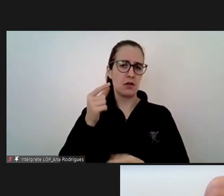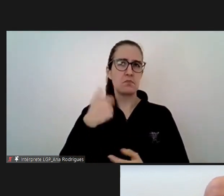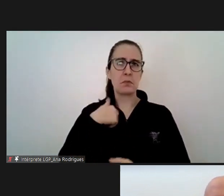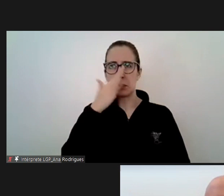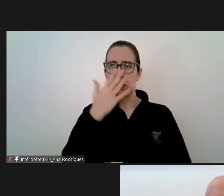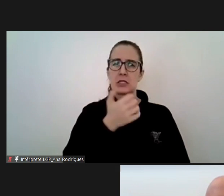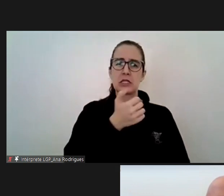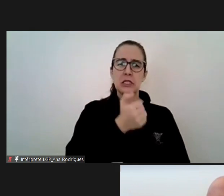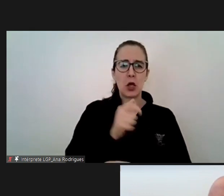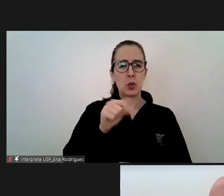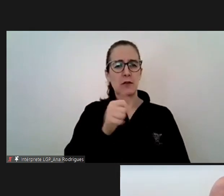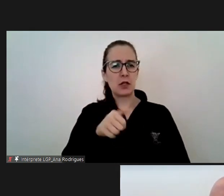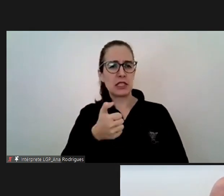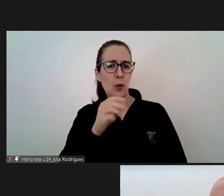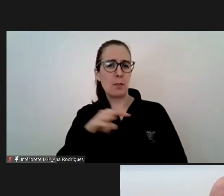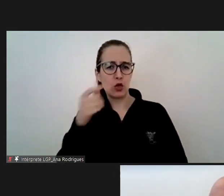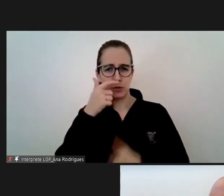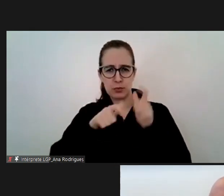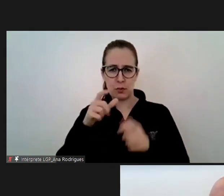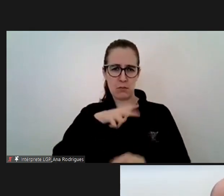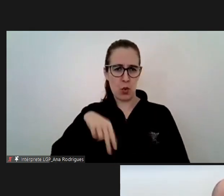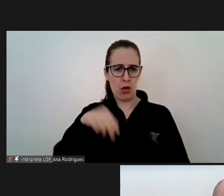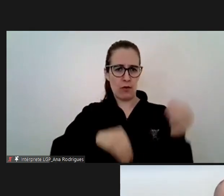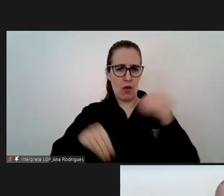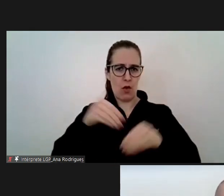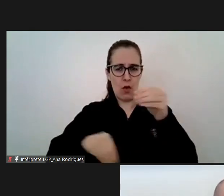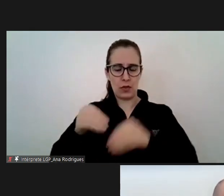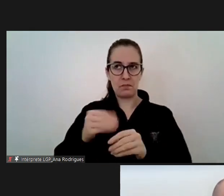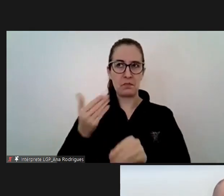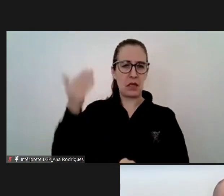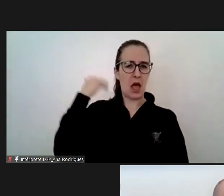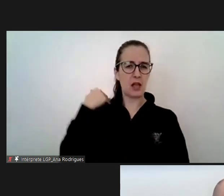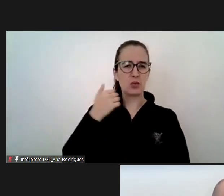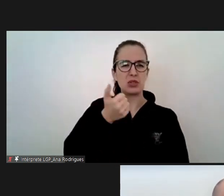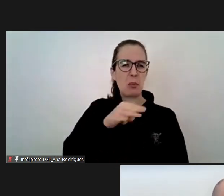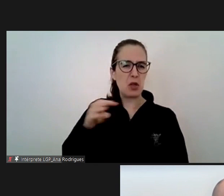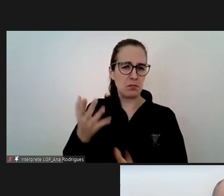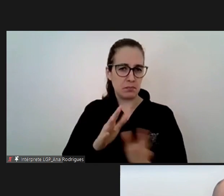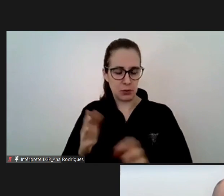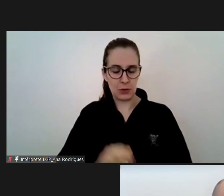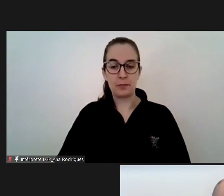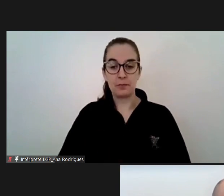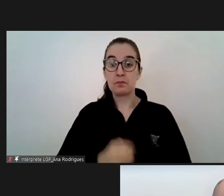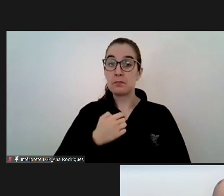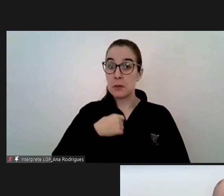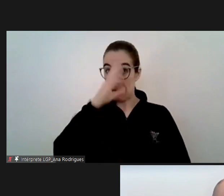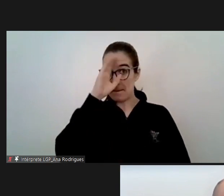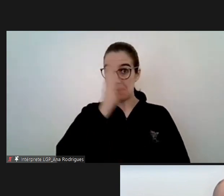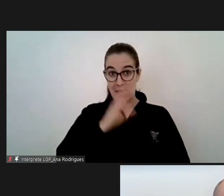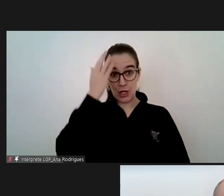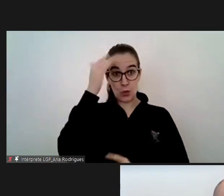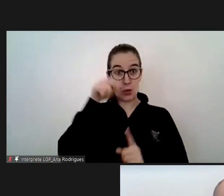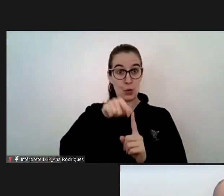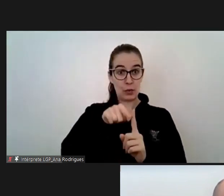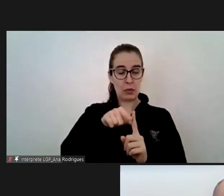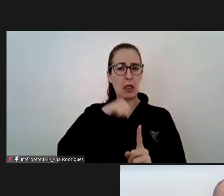nas últimas participaram 5,5, nas anteriores tinham participado 5 milhões, e nós sabemos que este é um número mais ou menos